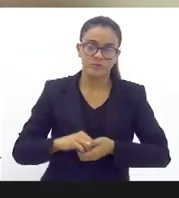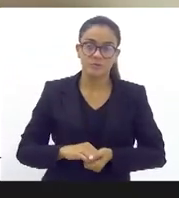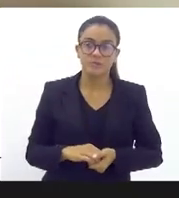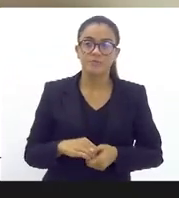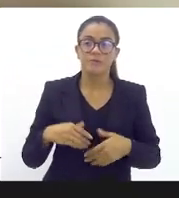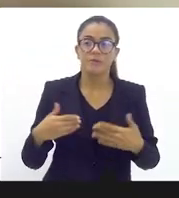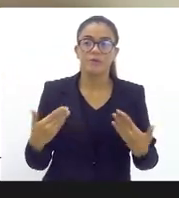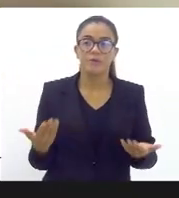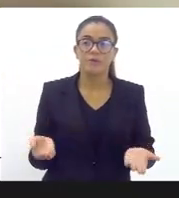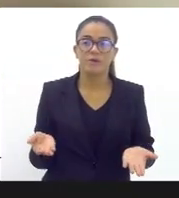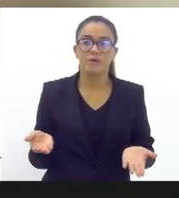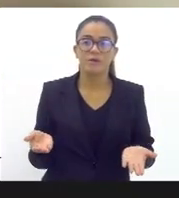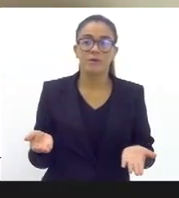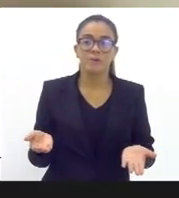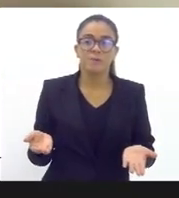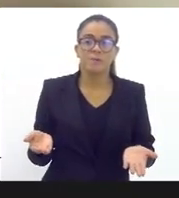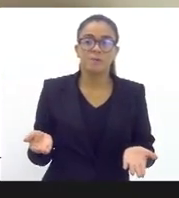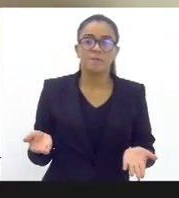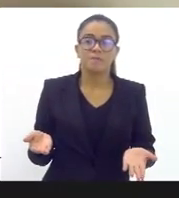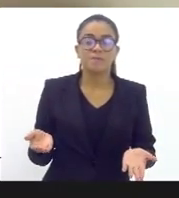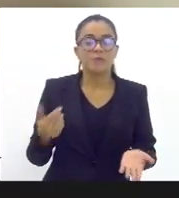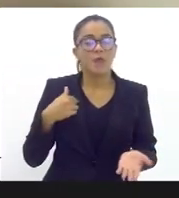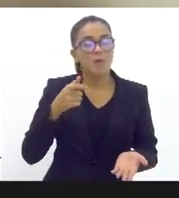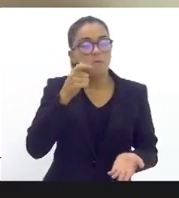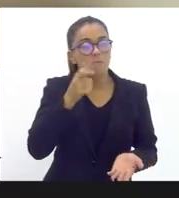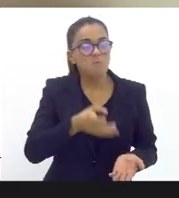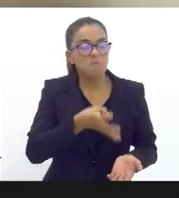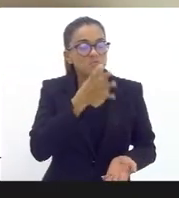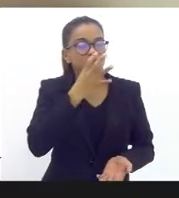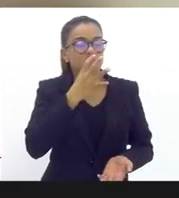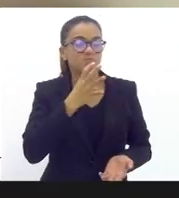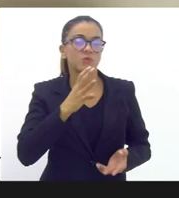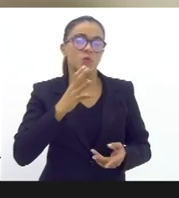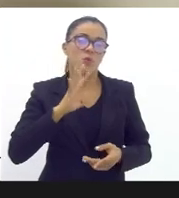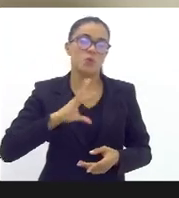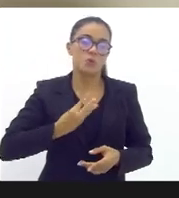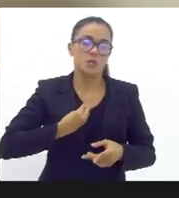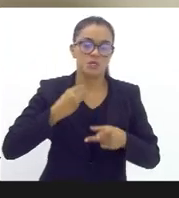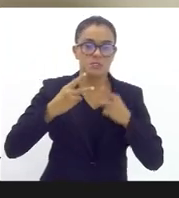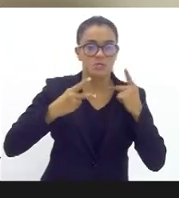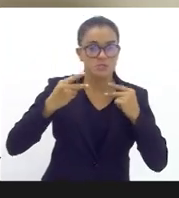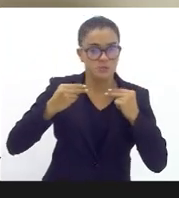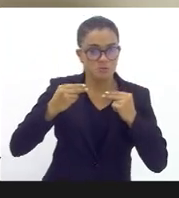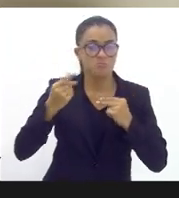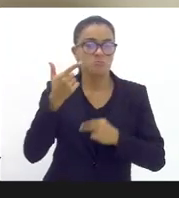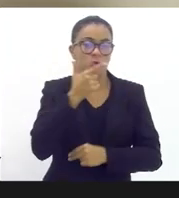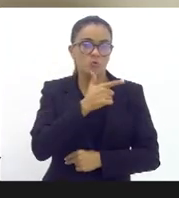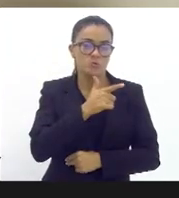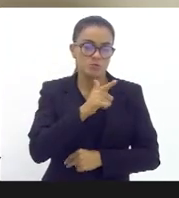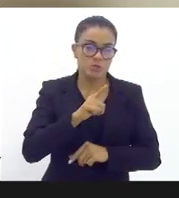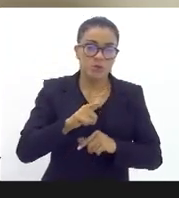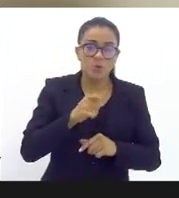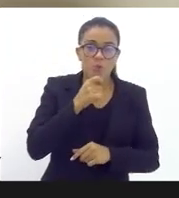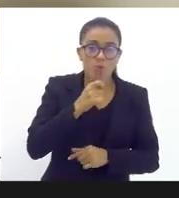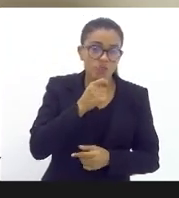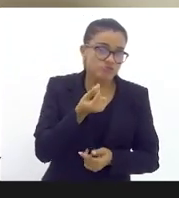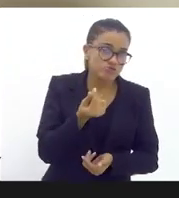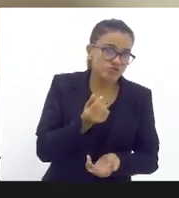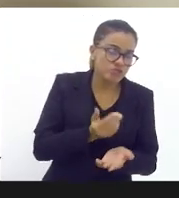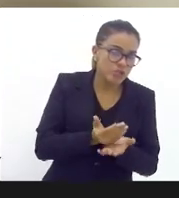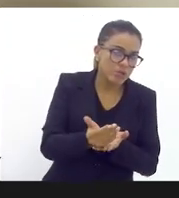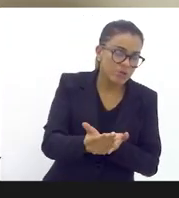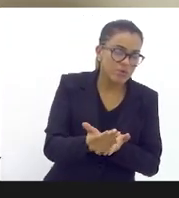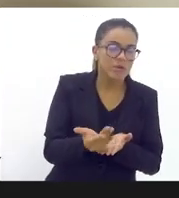Então, é muito admirável o que o pessoal do Transgarçone conseguiu fazer, inclusive sem dinheiro no início, e a capacidade